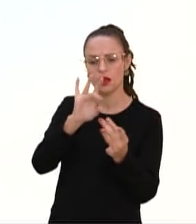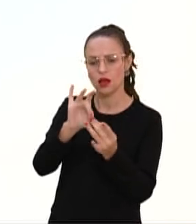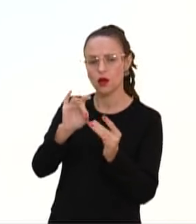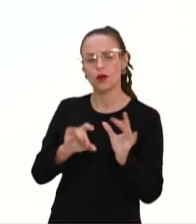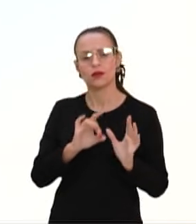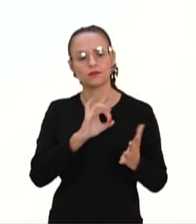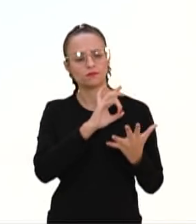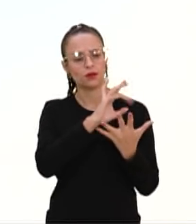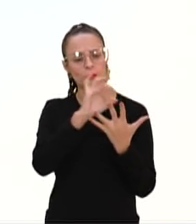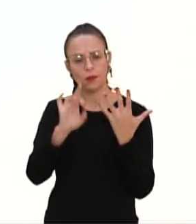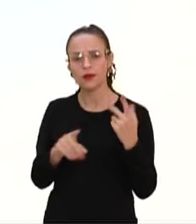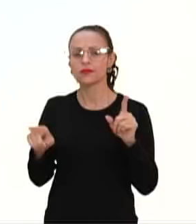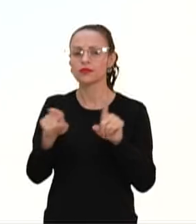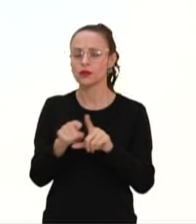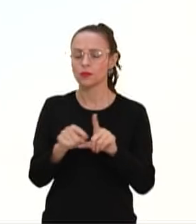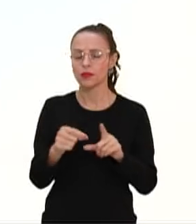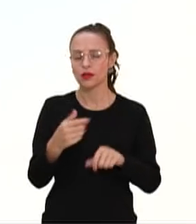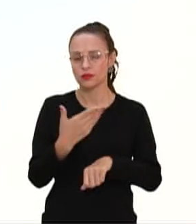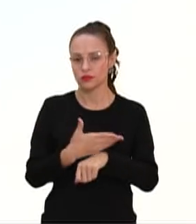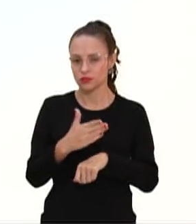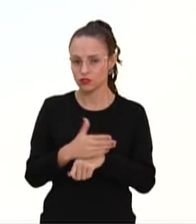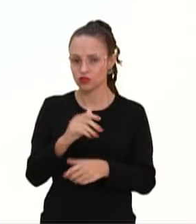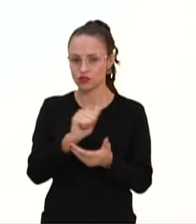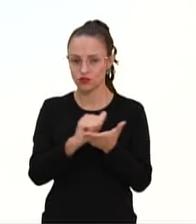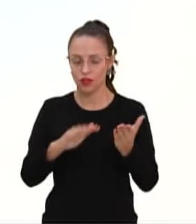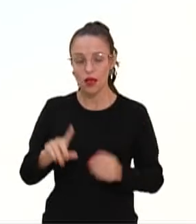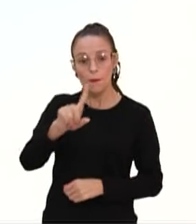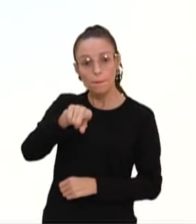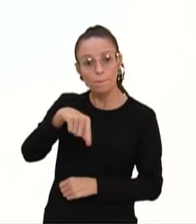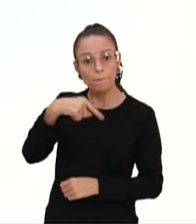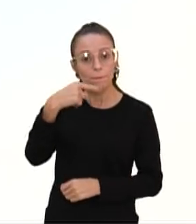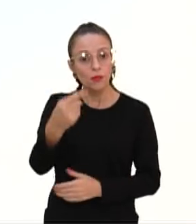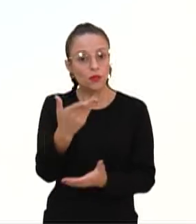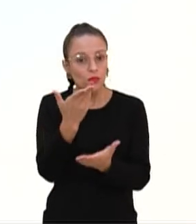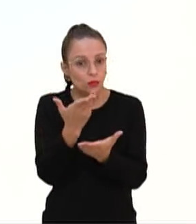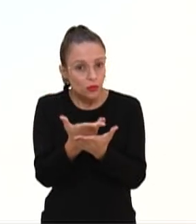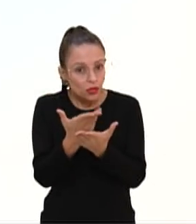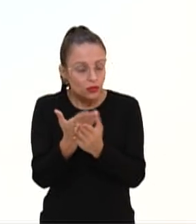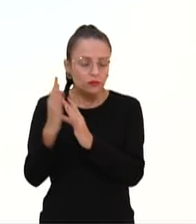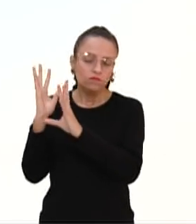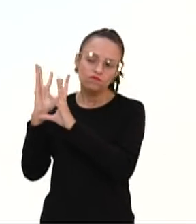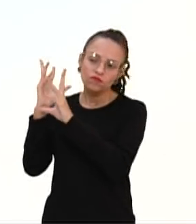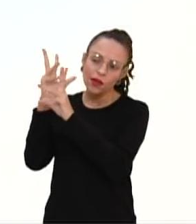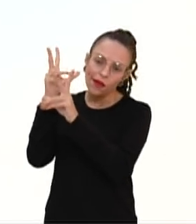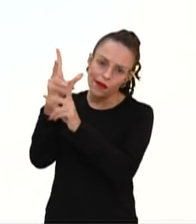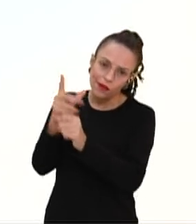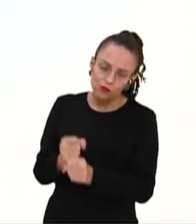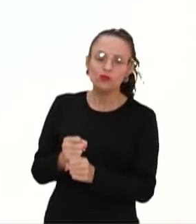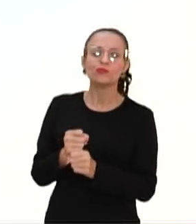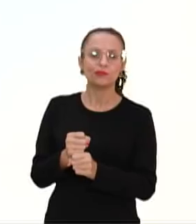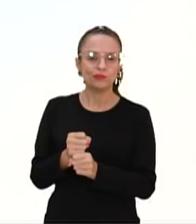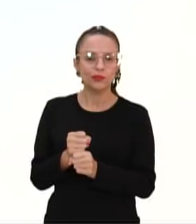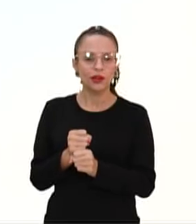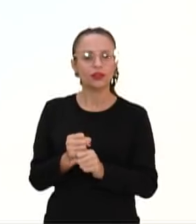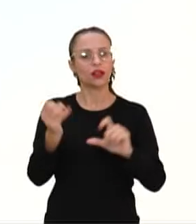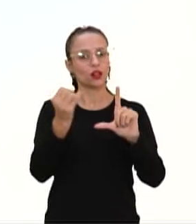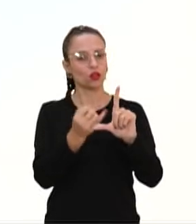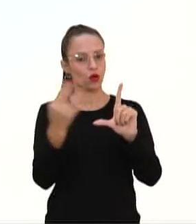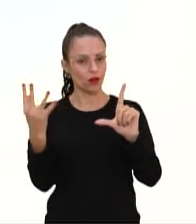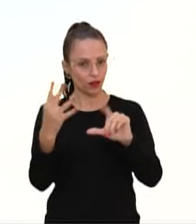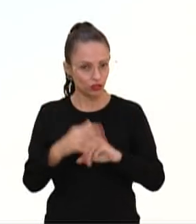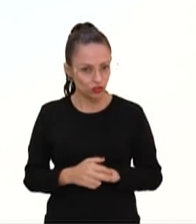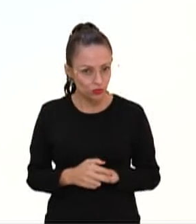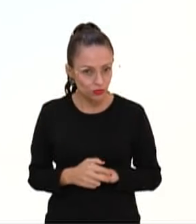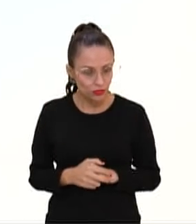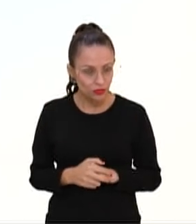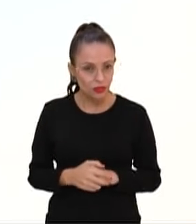logaritmo, e fez alguns exercícios de aplicação. Na próxima aula, nós vamos ter retomada de logaritmo.